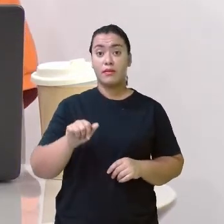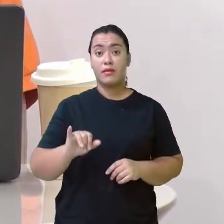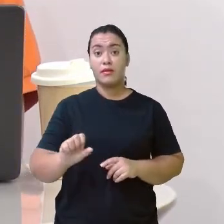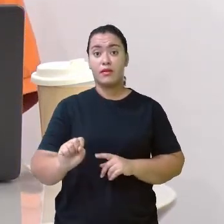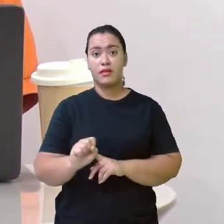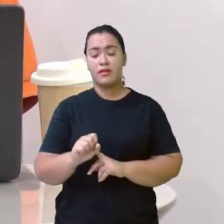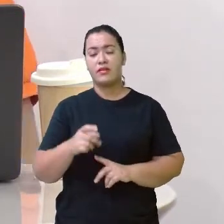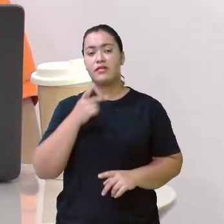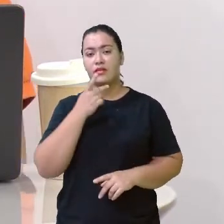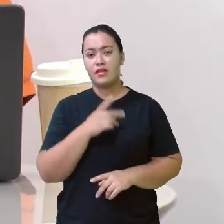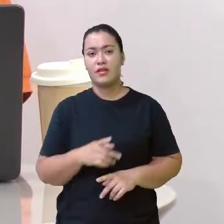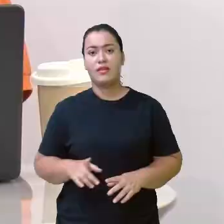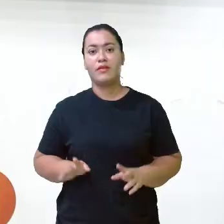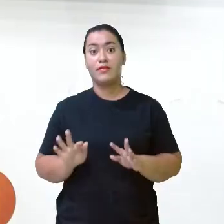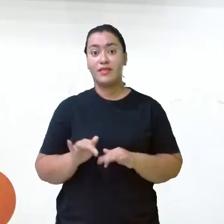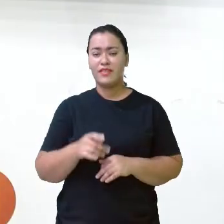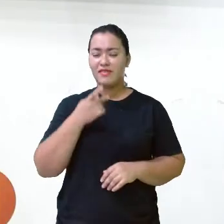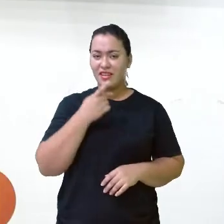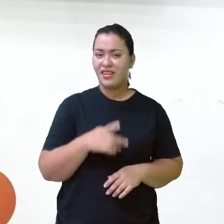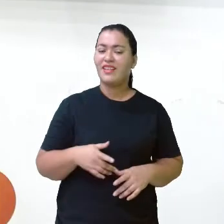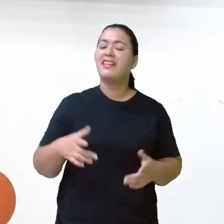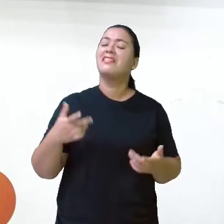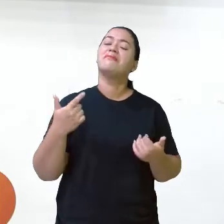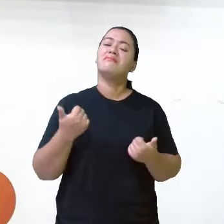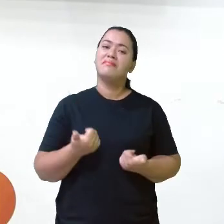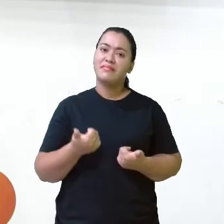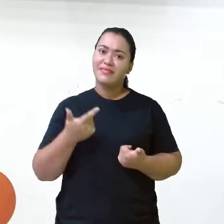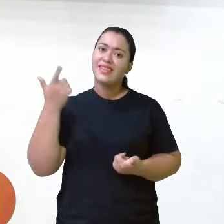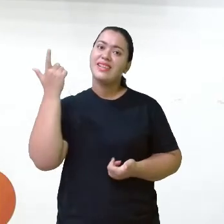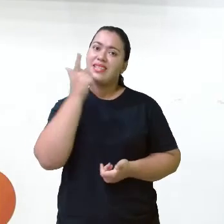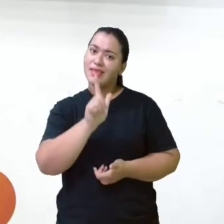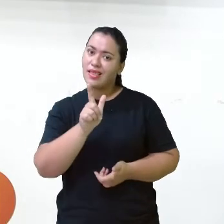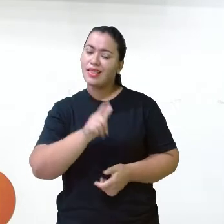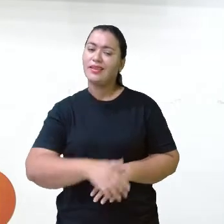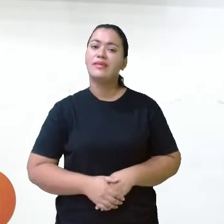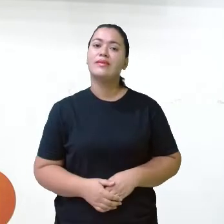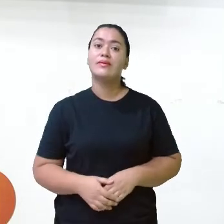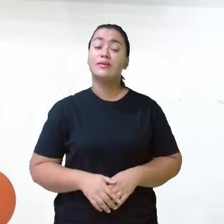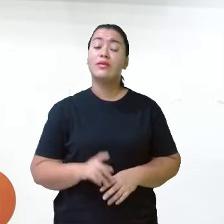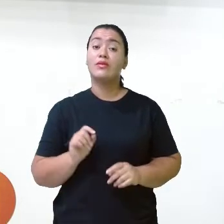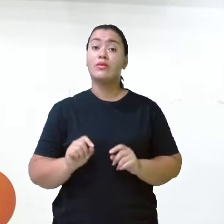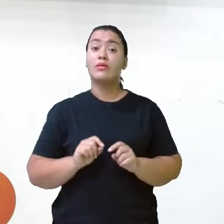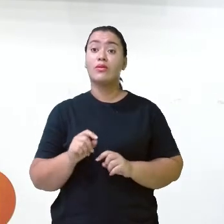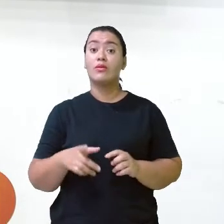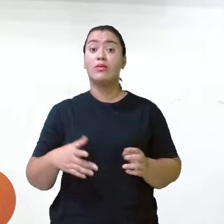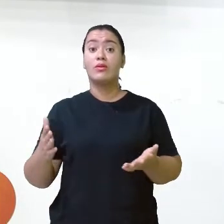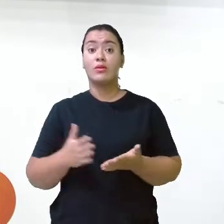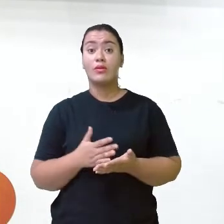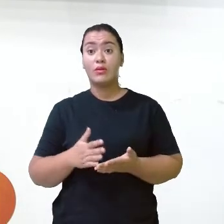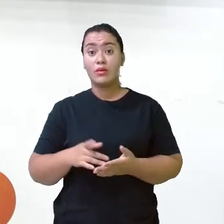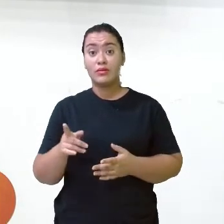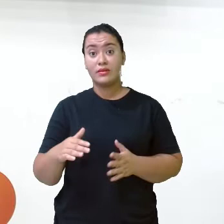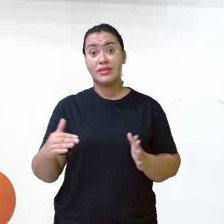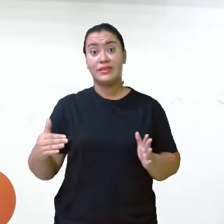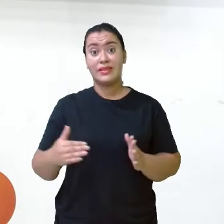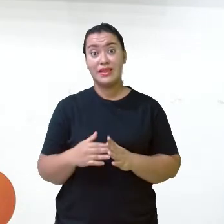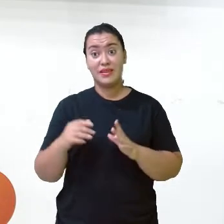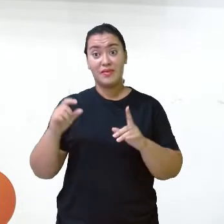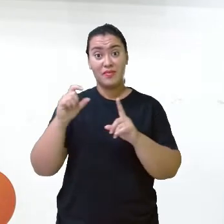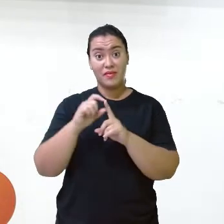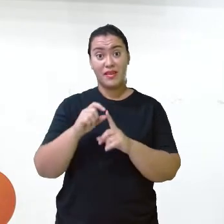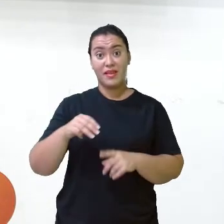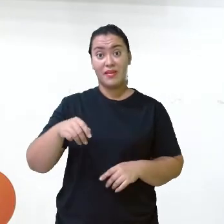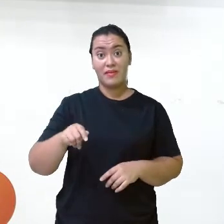dita no final. E ela acertou, não é, professora? Exatamente. O livro terminava com essa palavra,